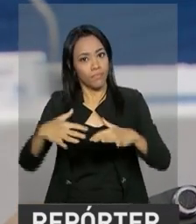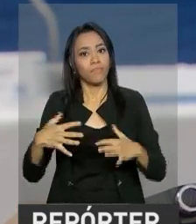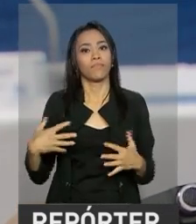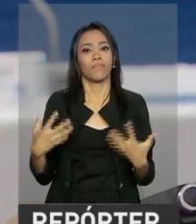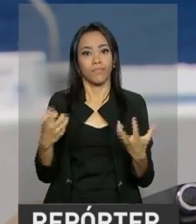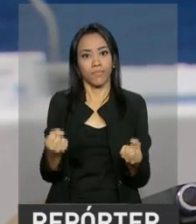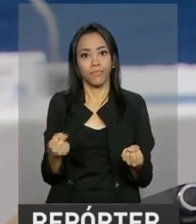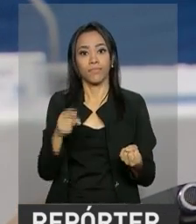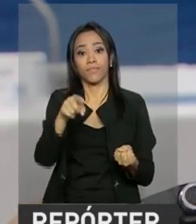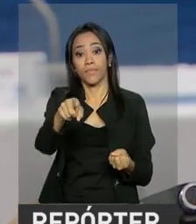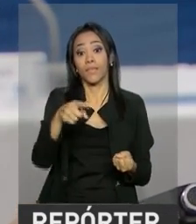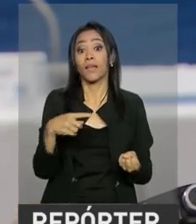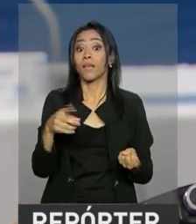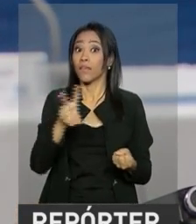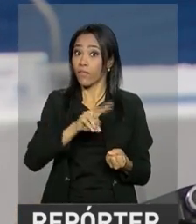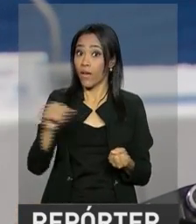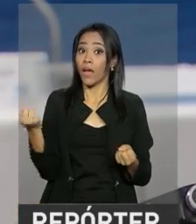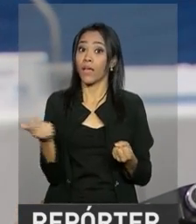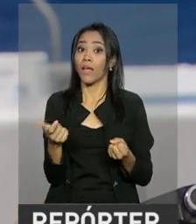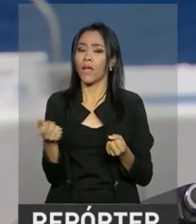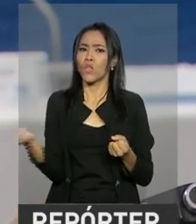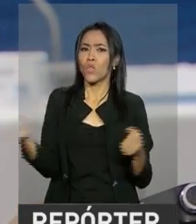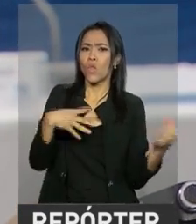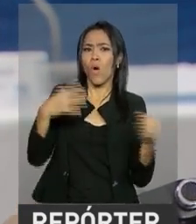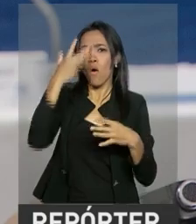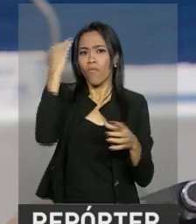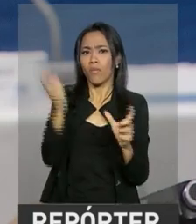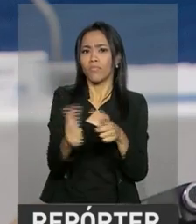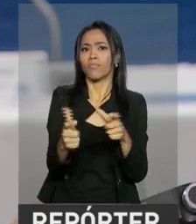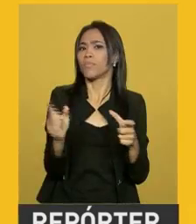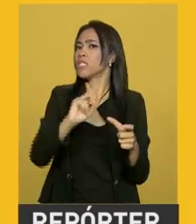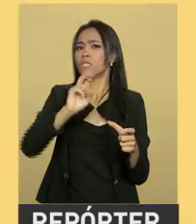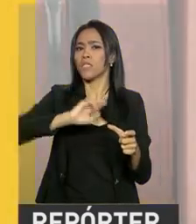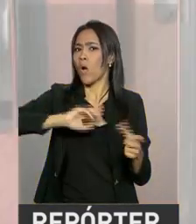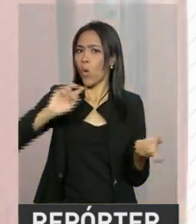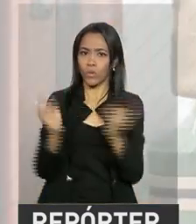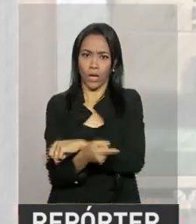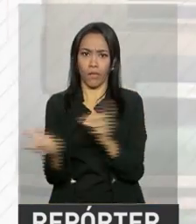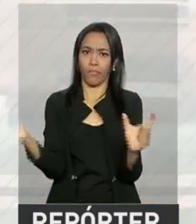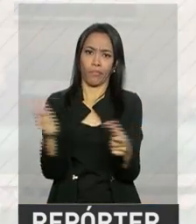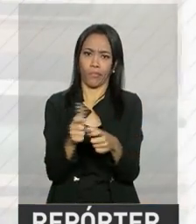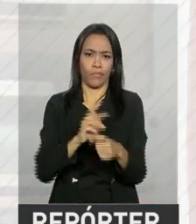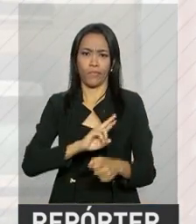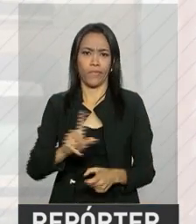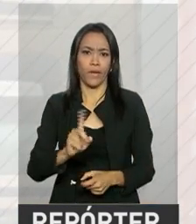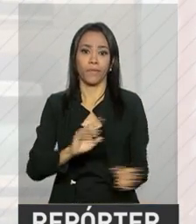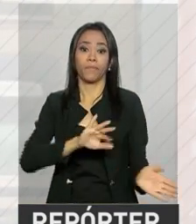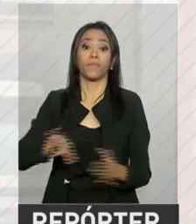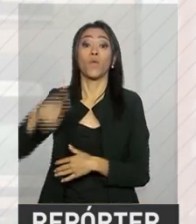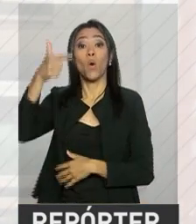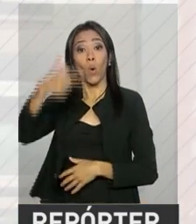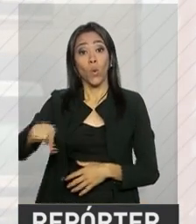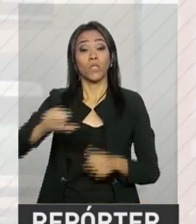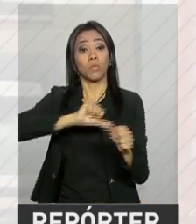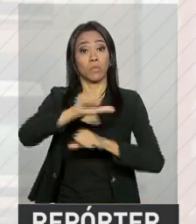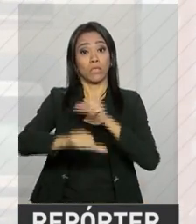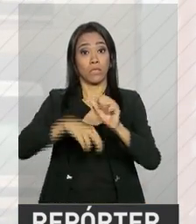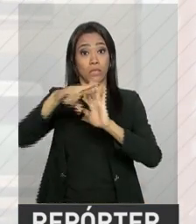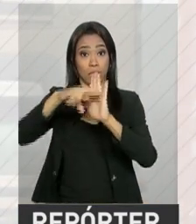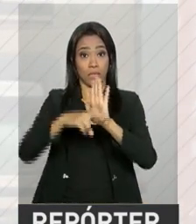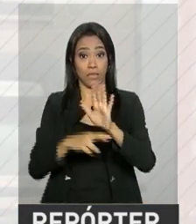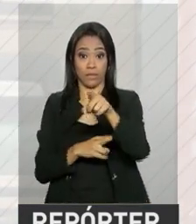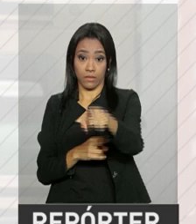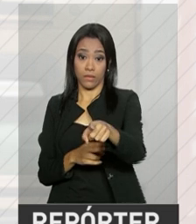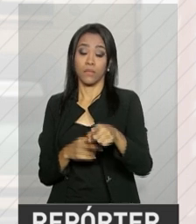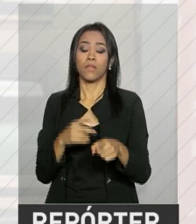Deverá a levar a um acréscimo de novos passageiros e não uma diminuição a anak também alterou outras regras a partir de